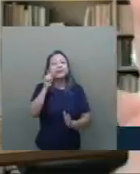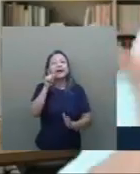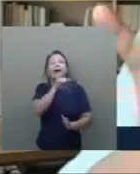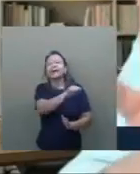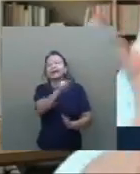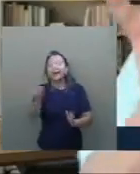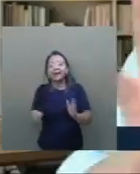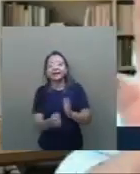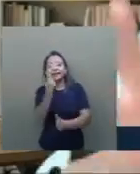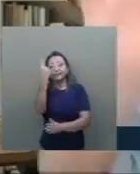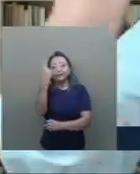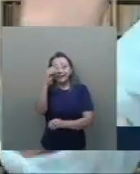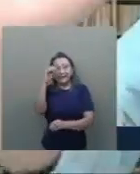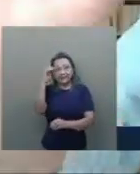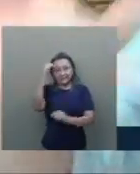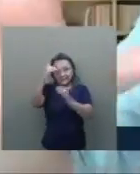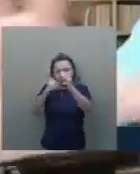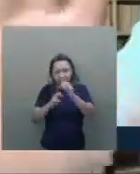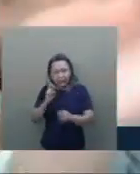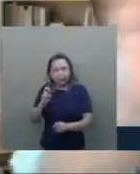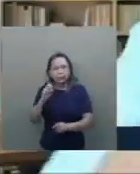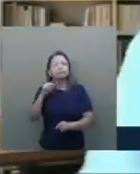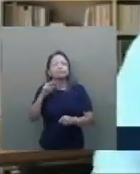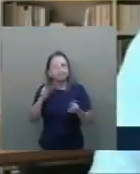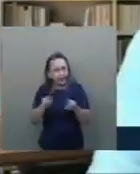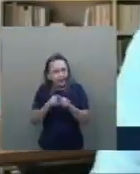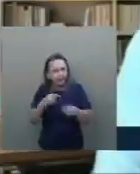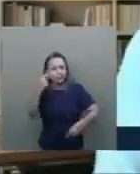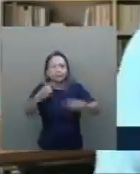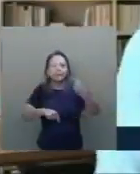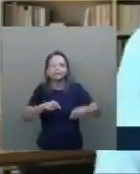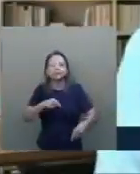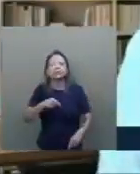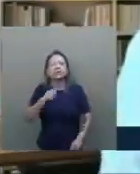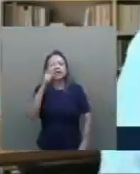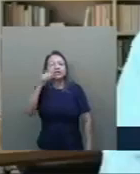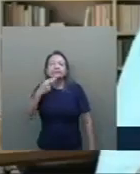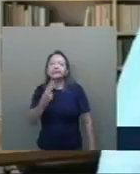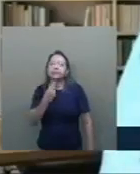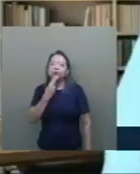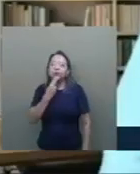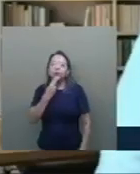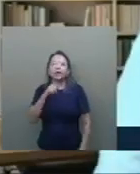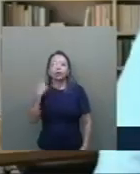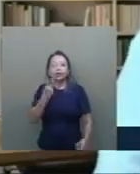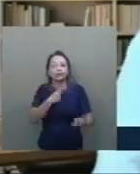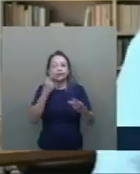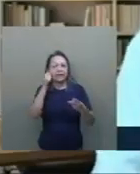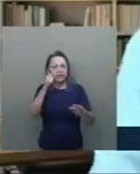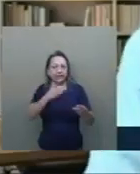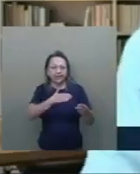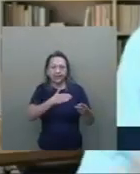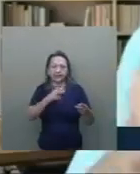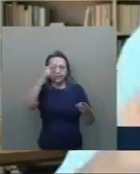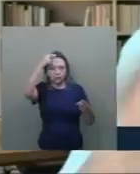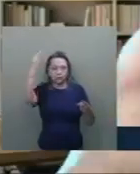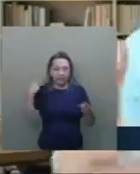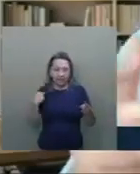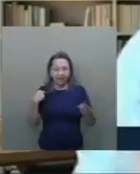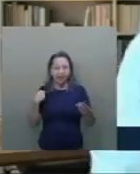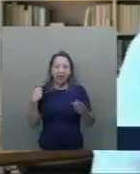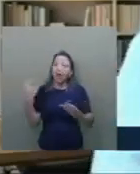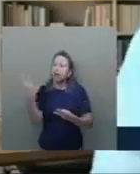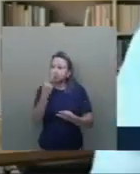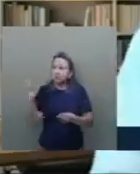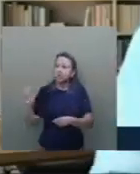5 mais bem colocadas, estava no debate. Simone Tebet e a nossa querida Soraya Tronic. Representaram bem